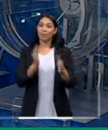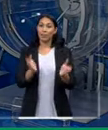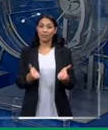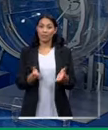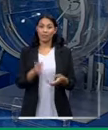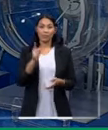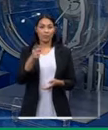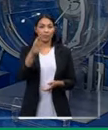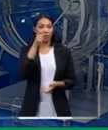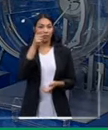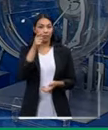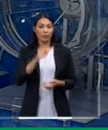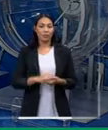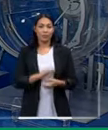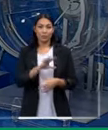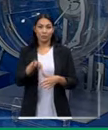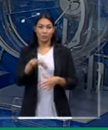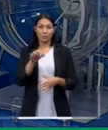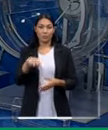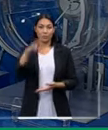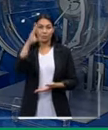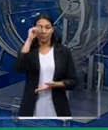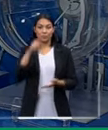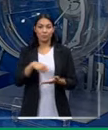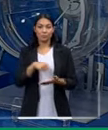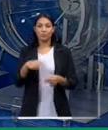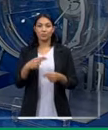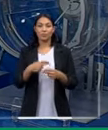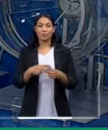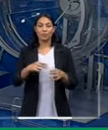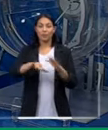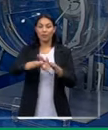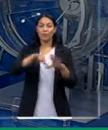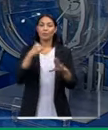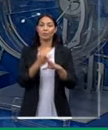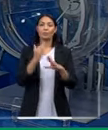você pode acompanhar os demais sorteios da noite das loterias Caixa online